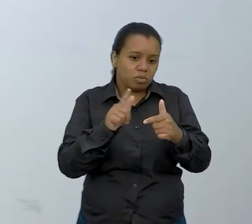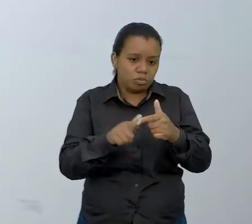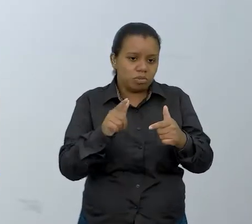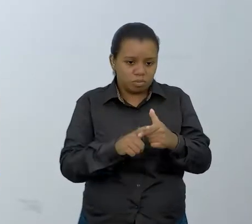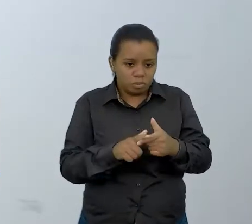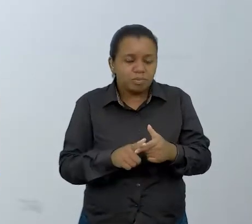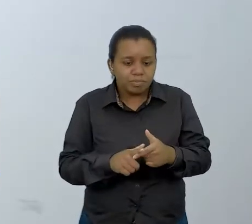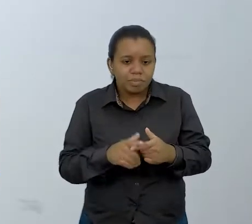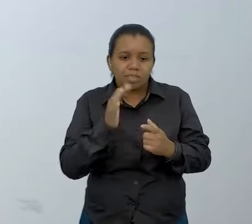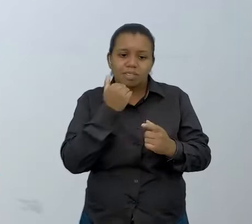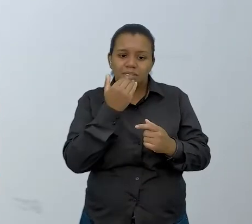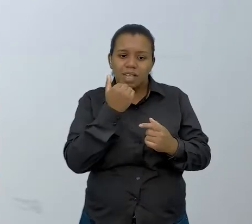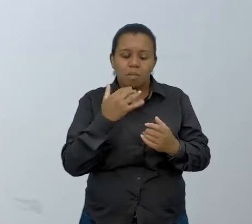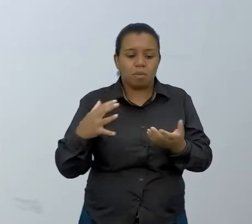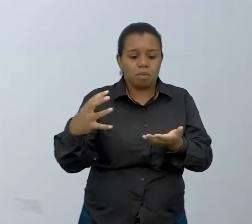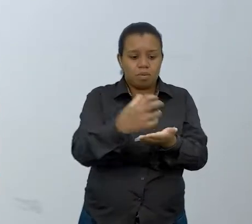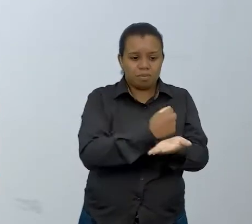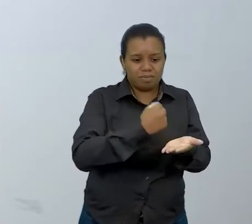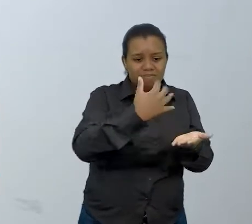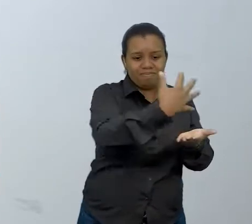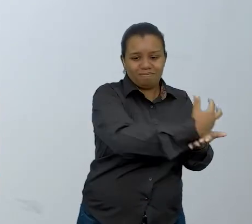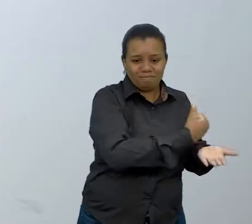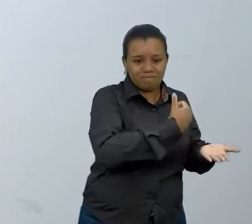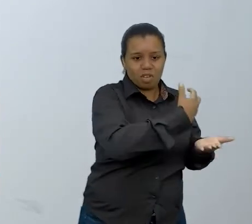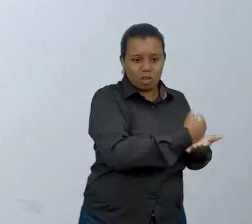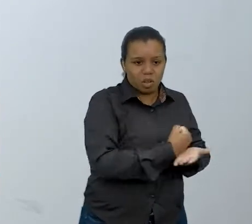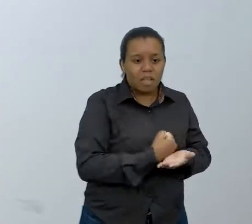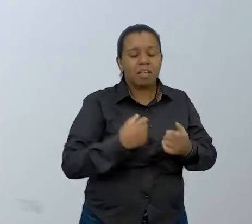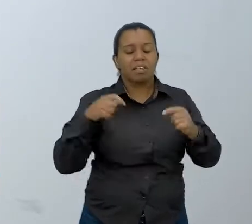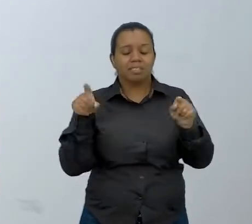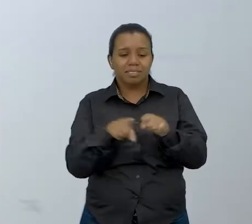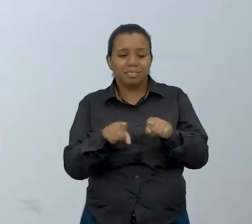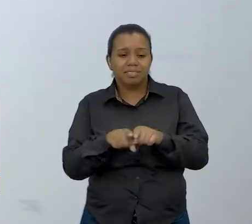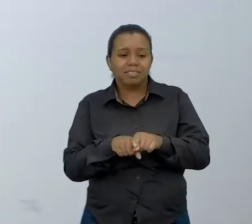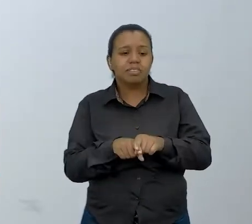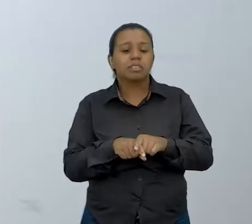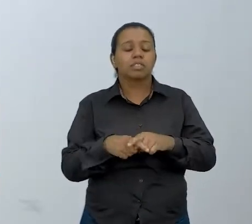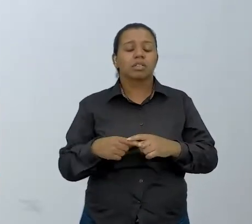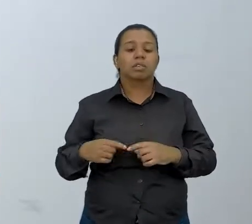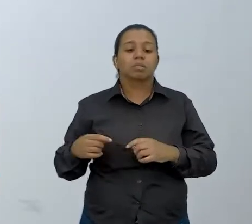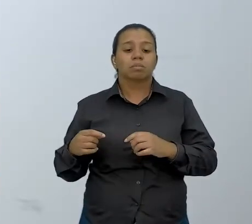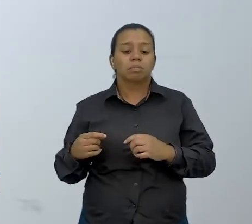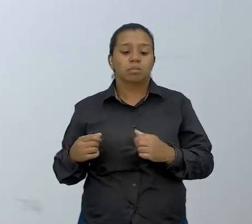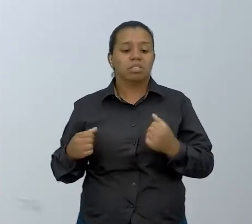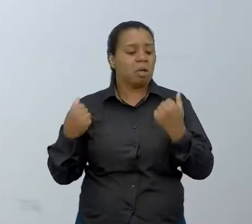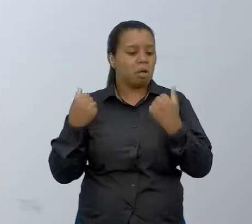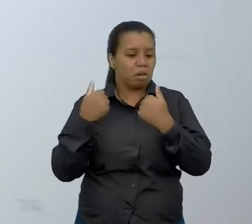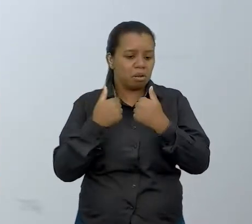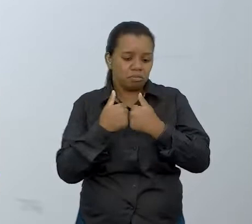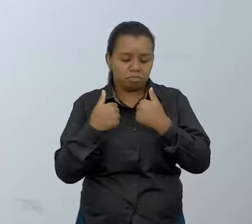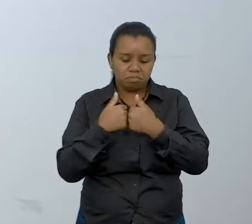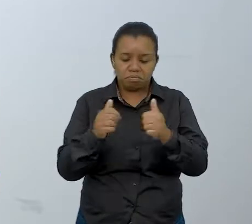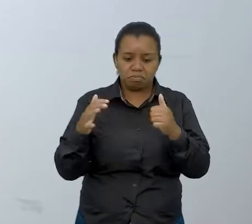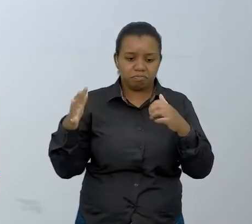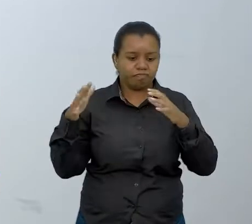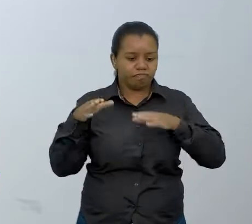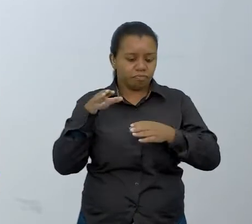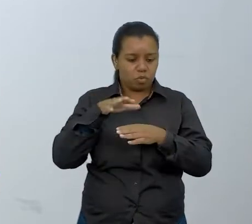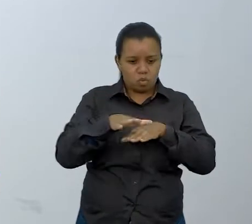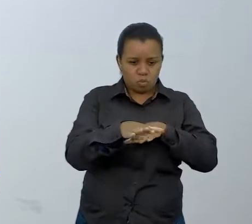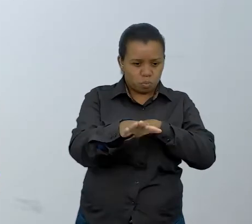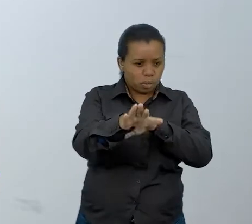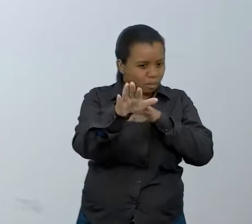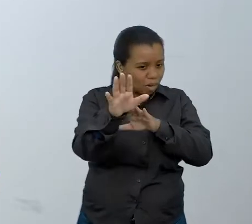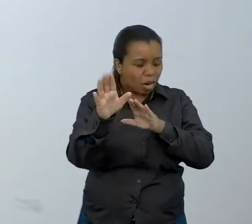desperdício na hora da colheita, na hora do transporte, enfim. a gente começa a perceber que esses problemas não são só